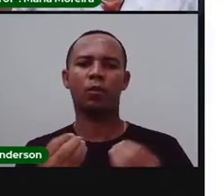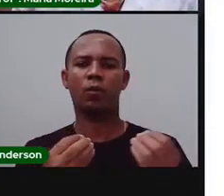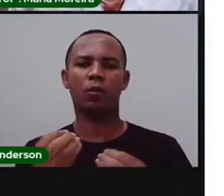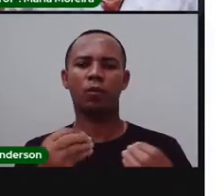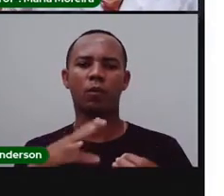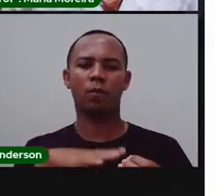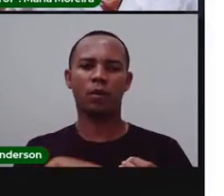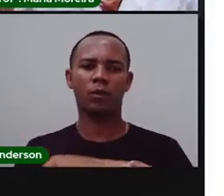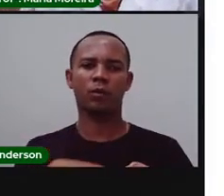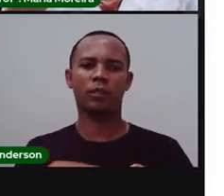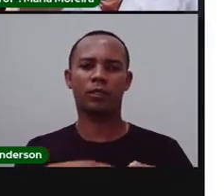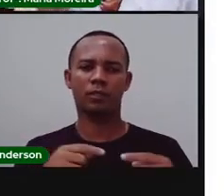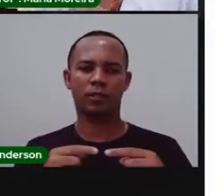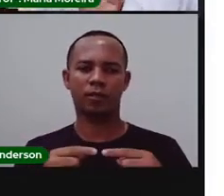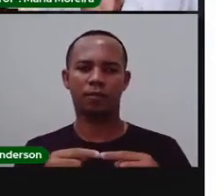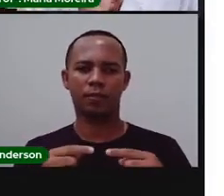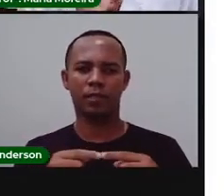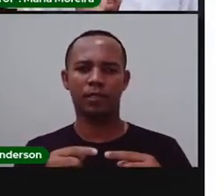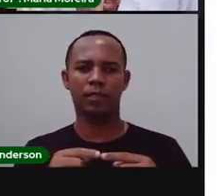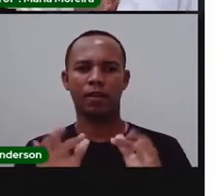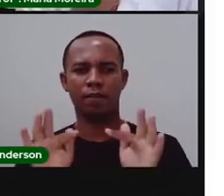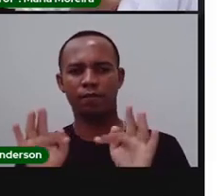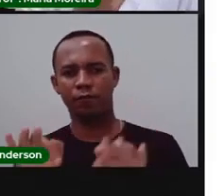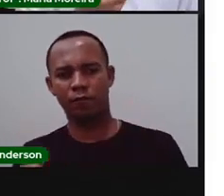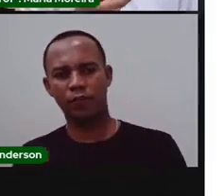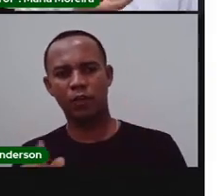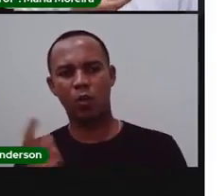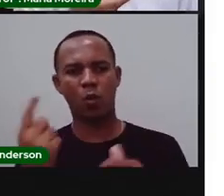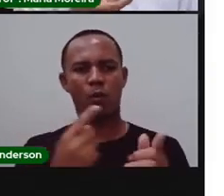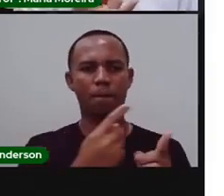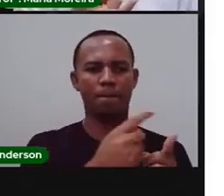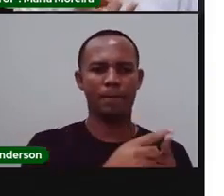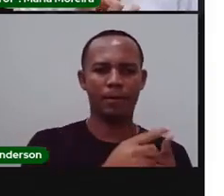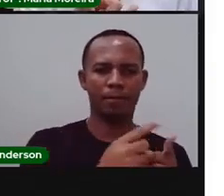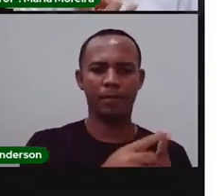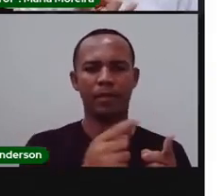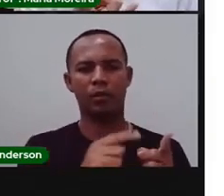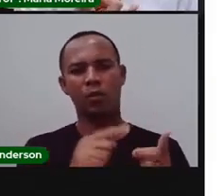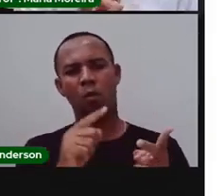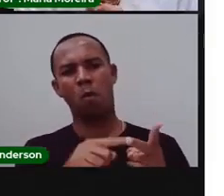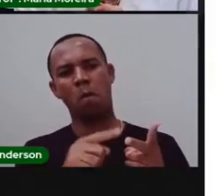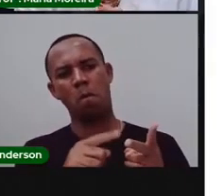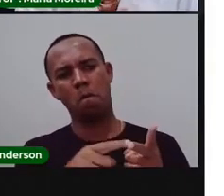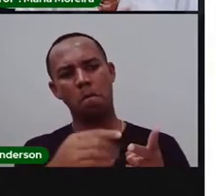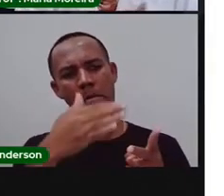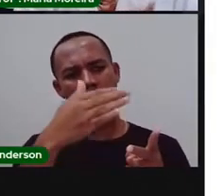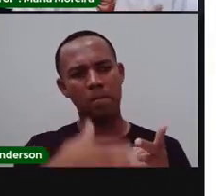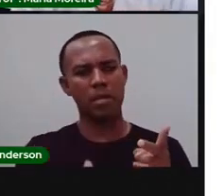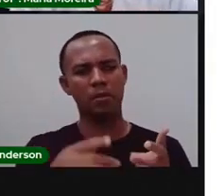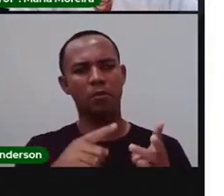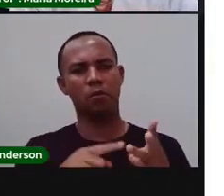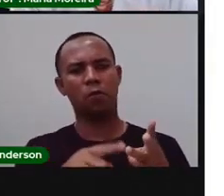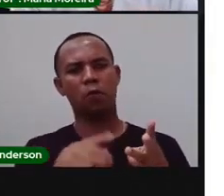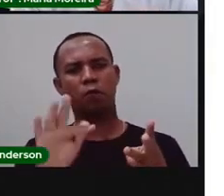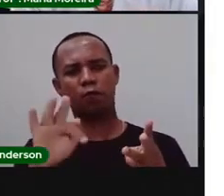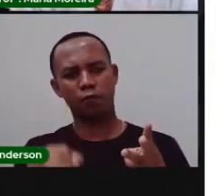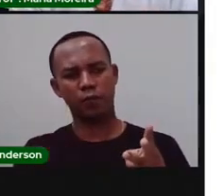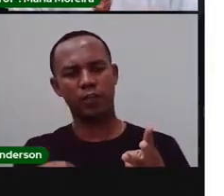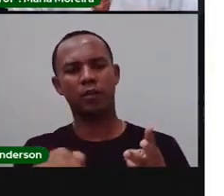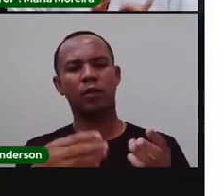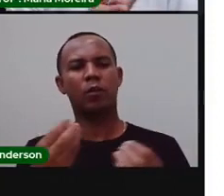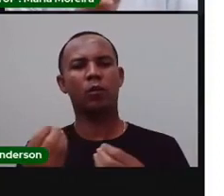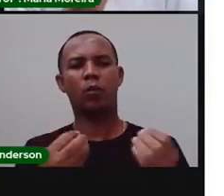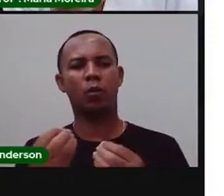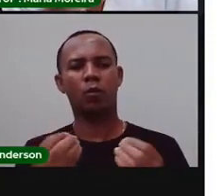última, penúltima e antepenúltima, você vai ter depois que você separar a sua sílaba. E aí você começa contando o